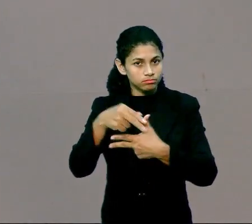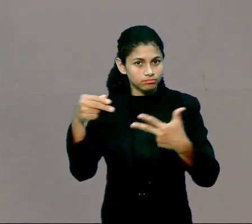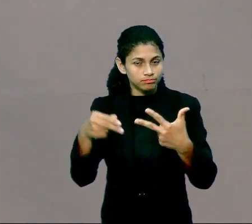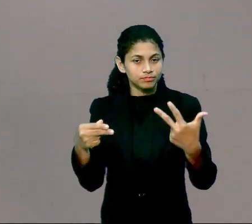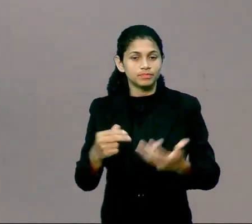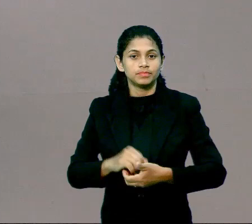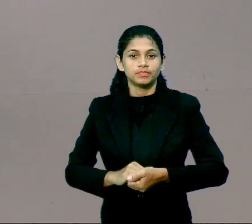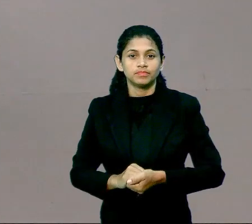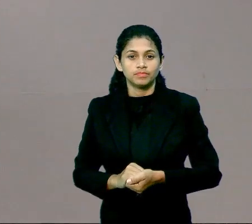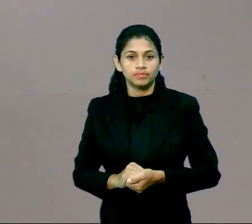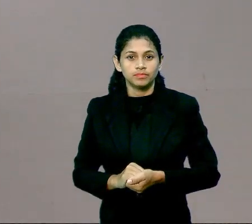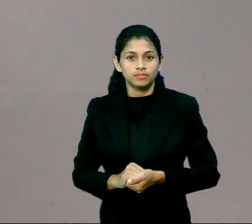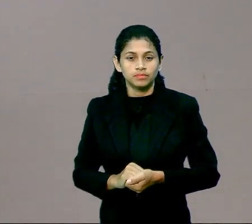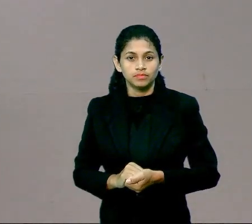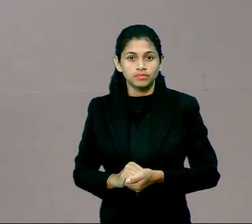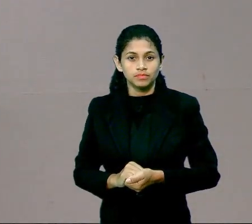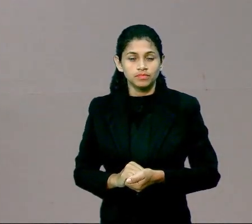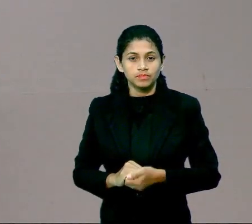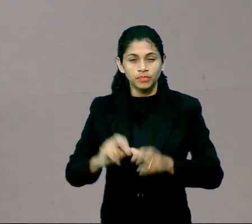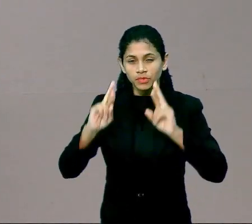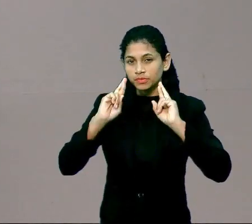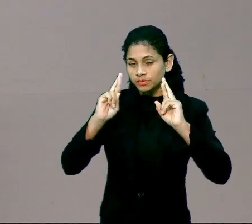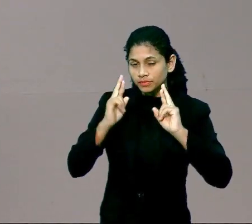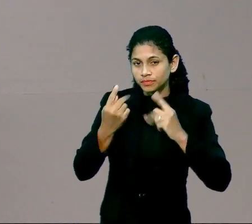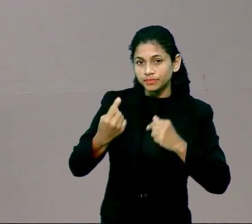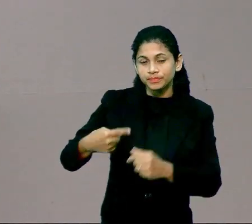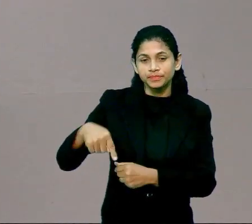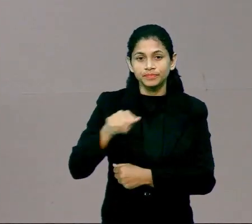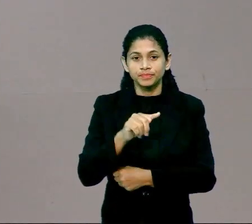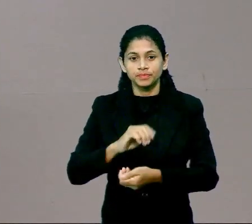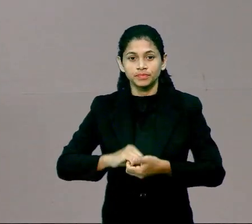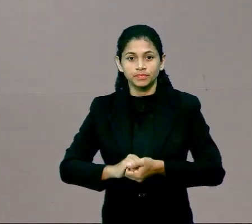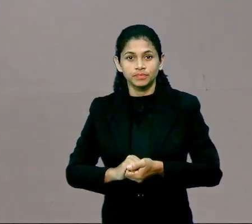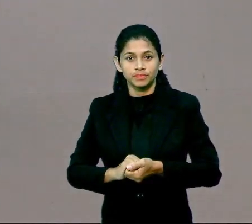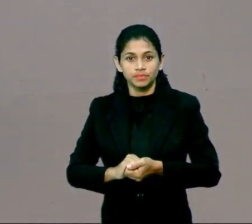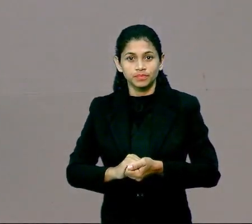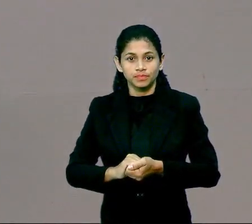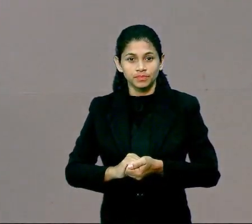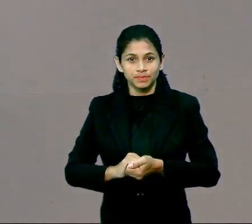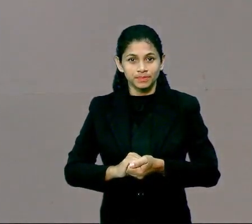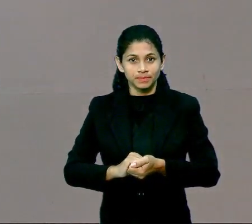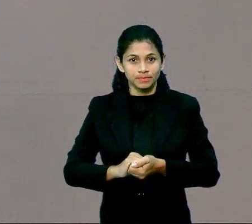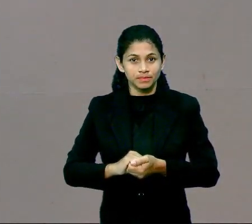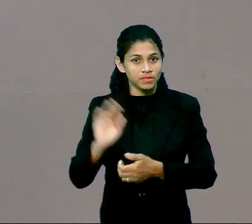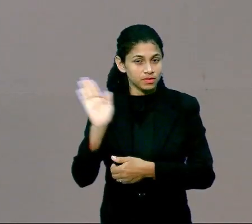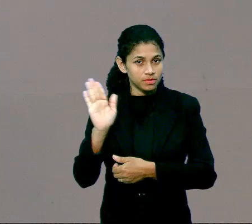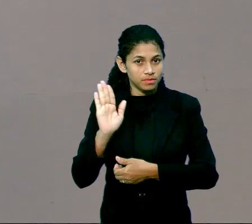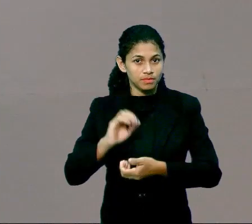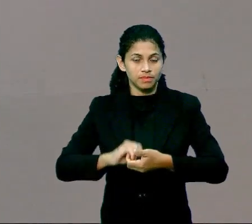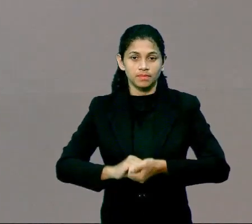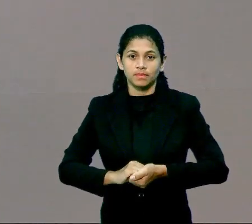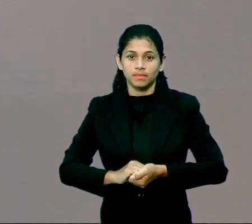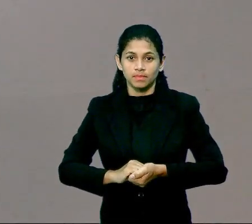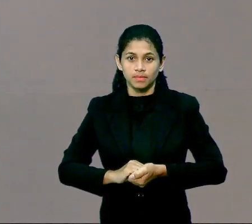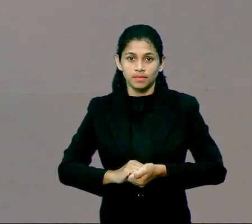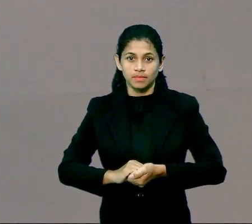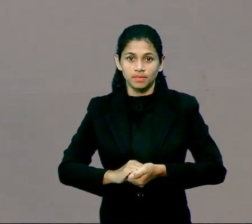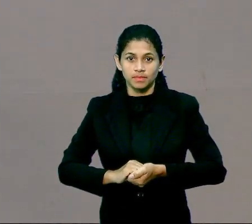aqui e desejo a vocês todo o meu poder de persuasão. Tchau.